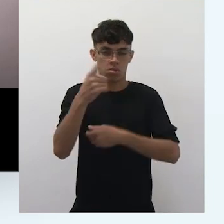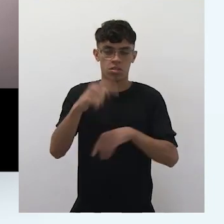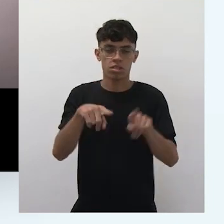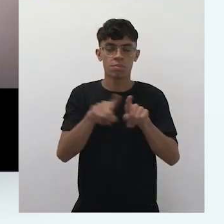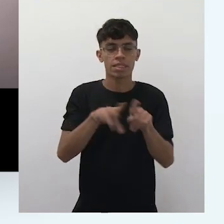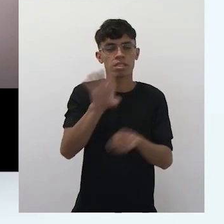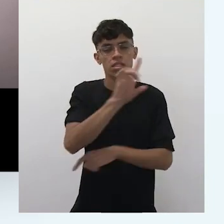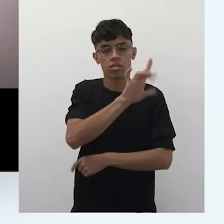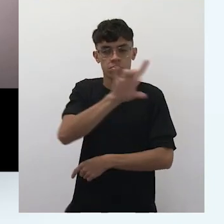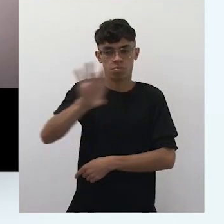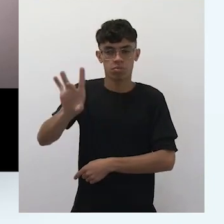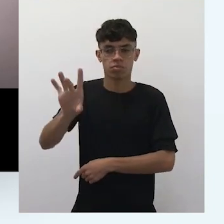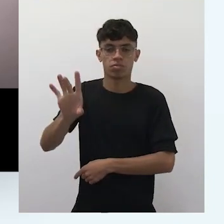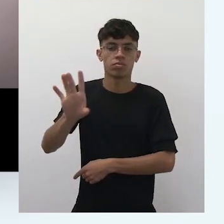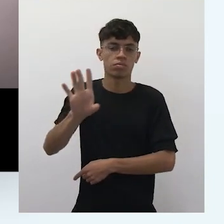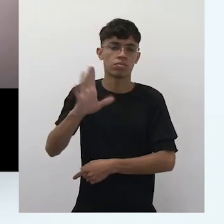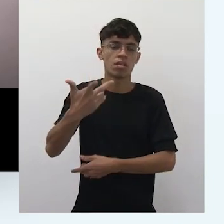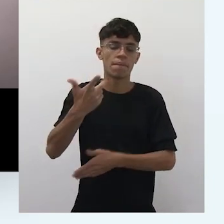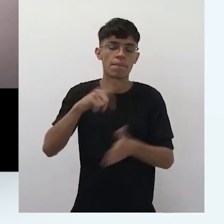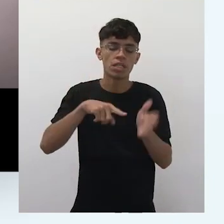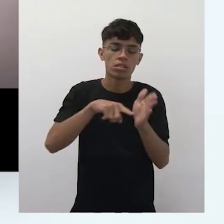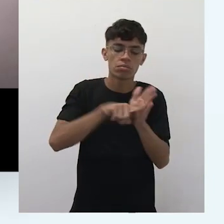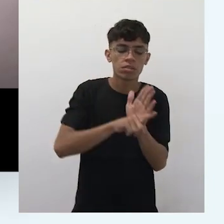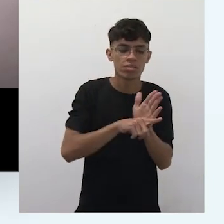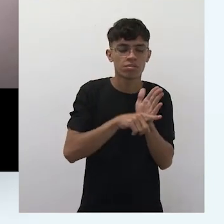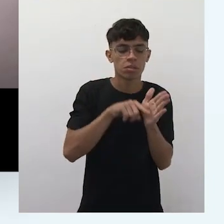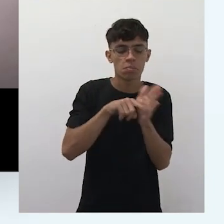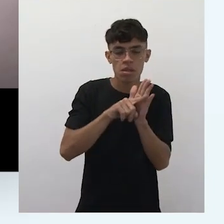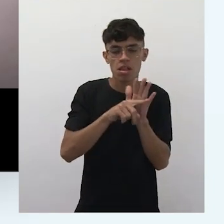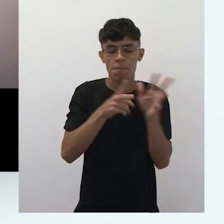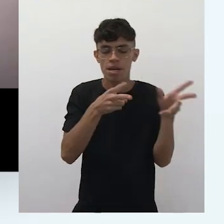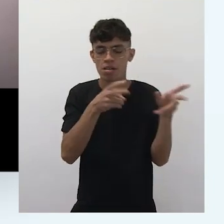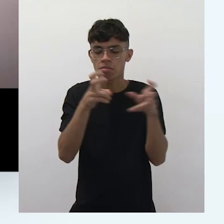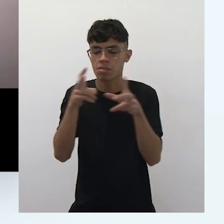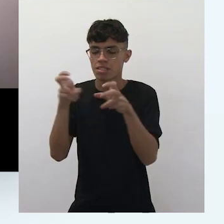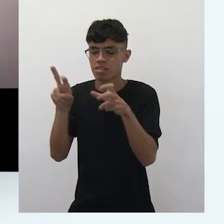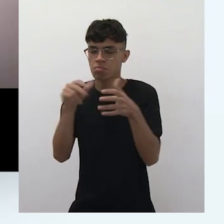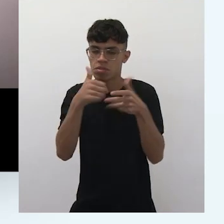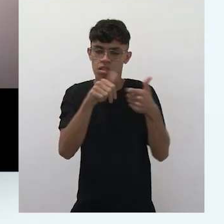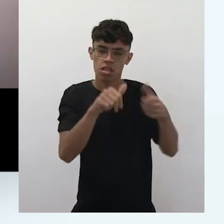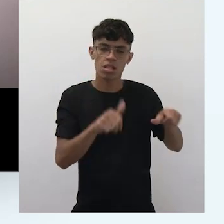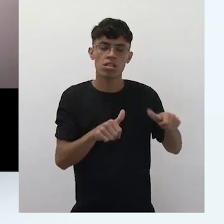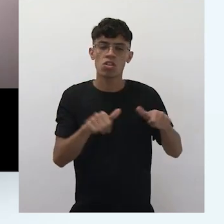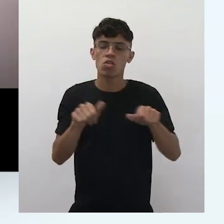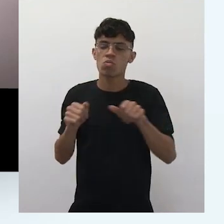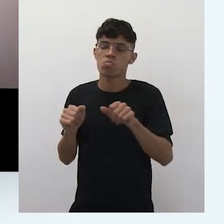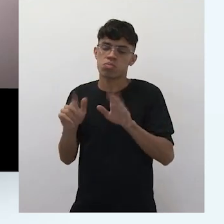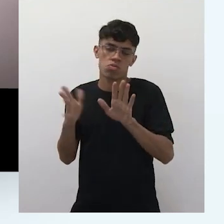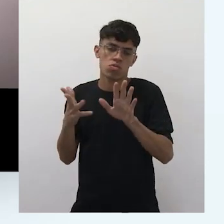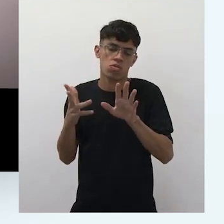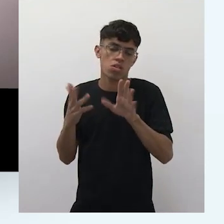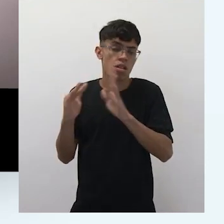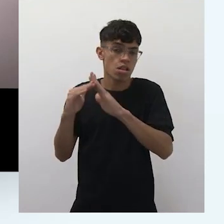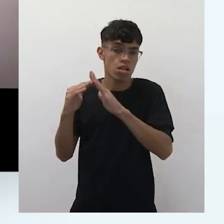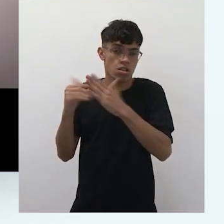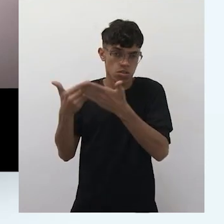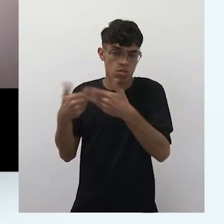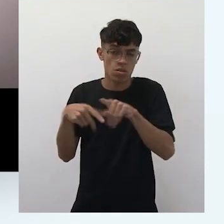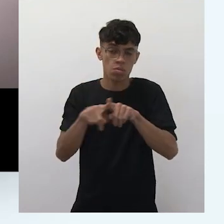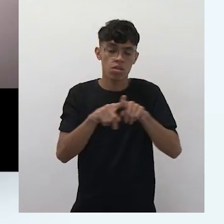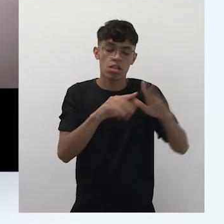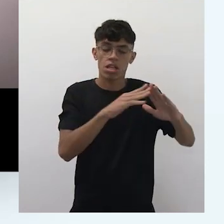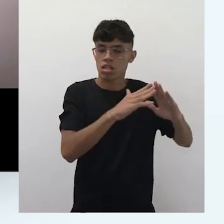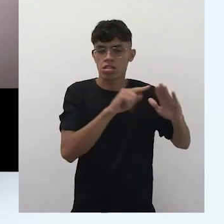Cada um ou cada uma pode investigar o seu próprio entorno, seja o entorno escolar ou o entorno doméstico,